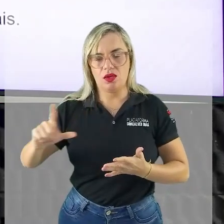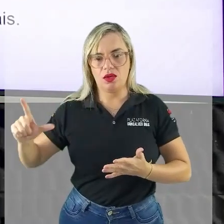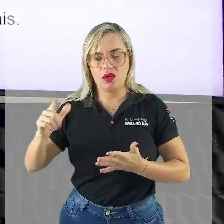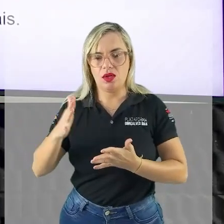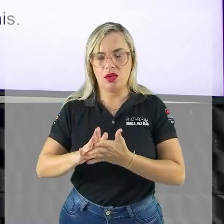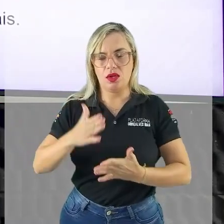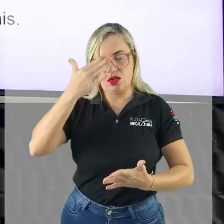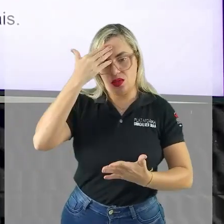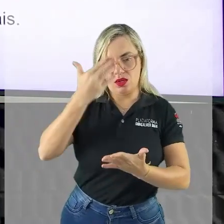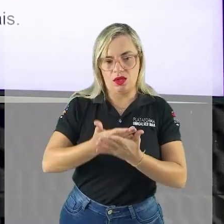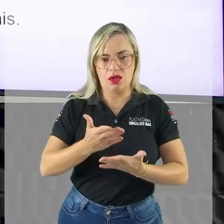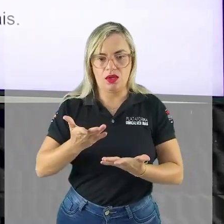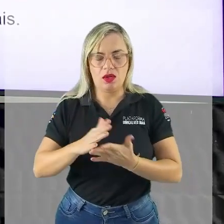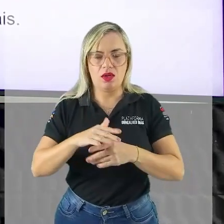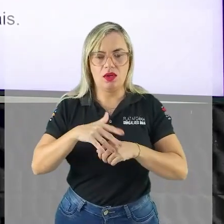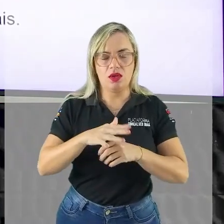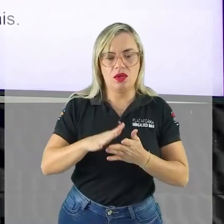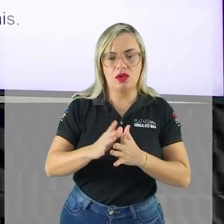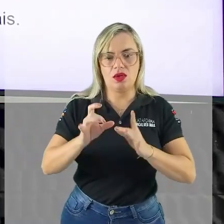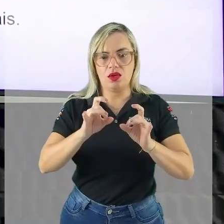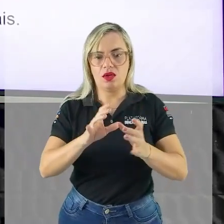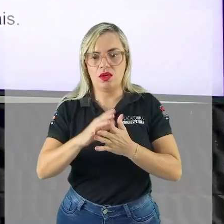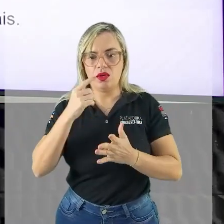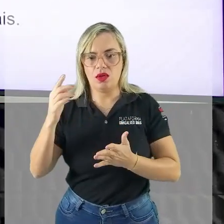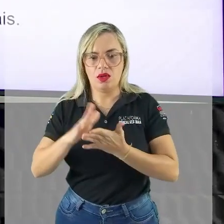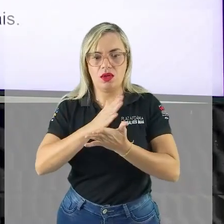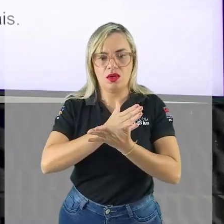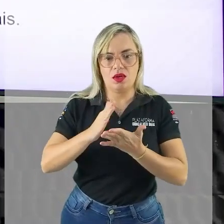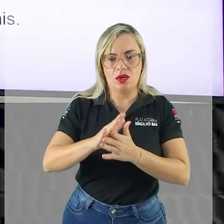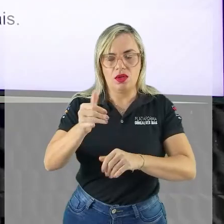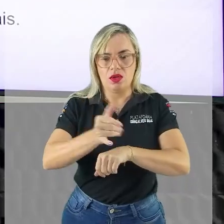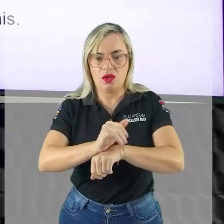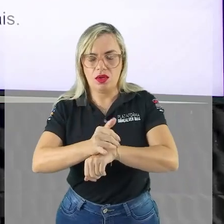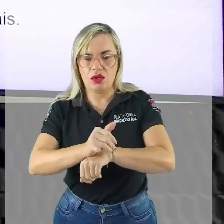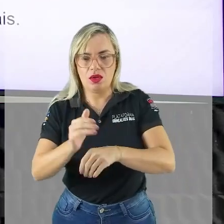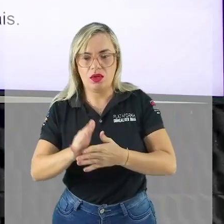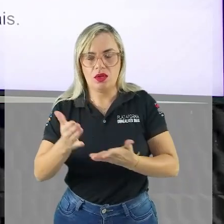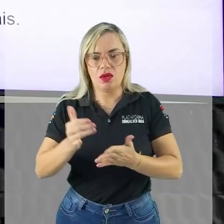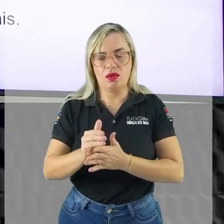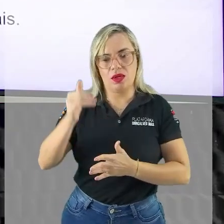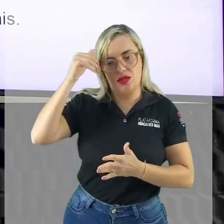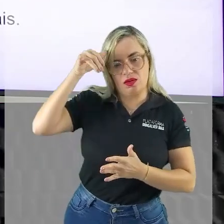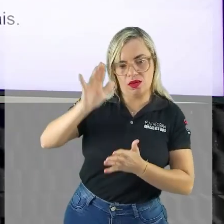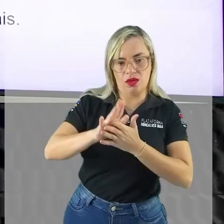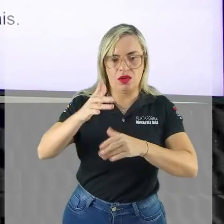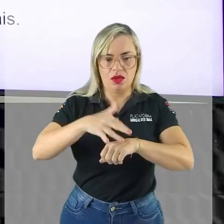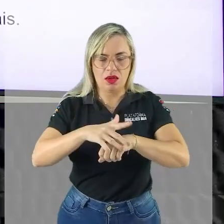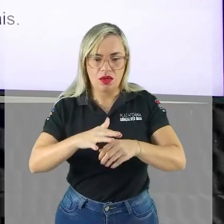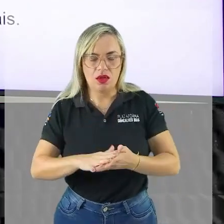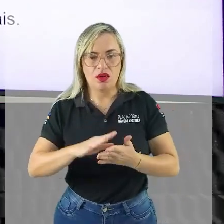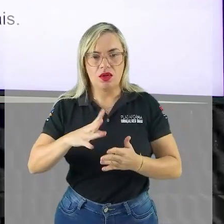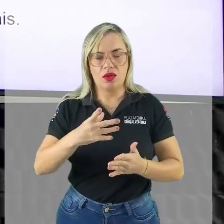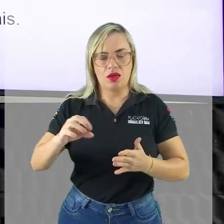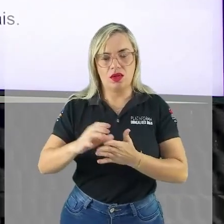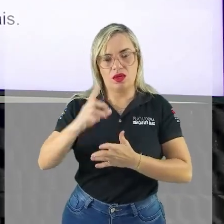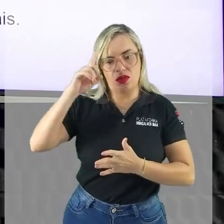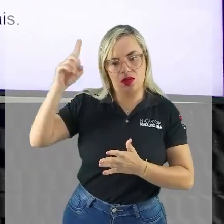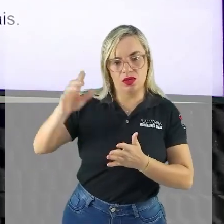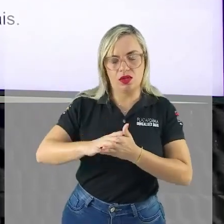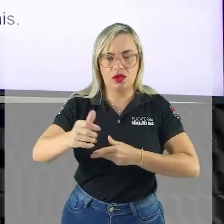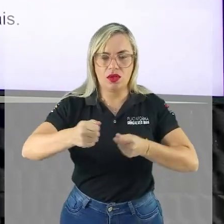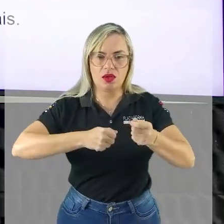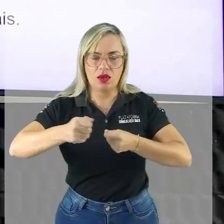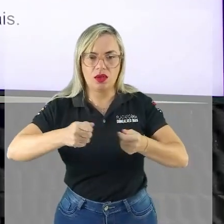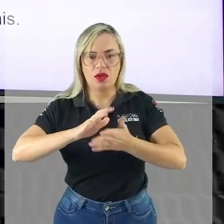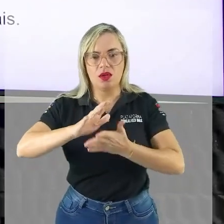que cada doença tem um agente específico. A partir daí foram estabelecidas estratégias de prevenção de doenças, como quarentena e controle de animais. Isso